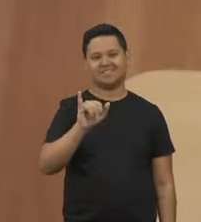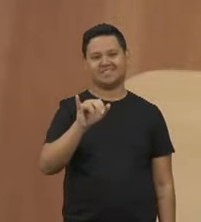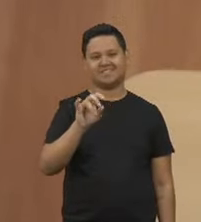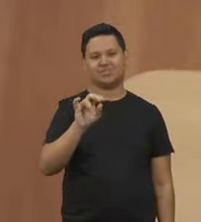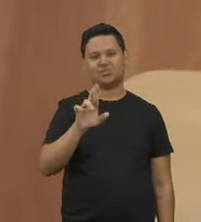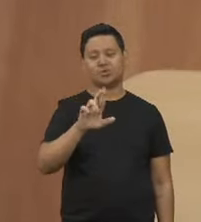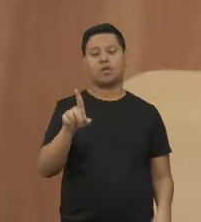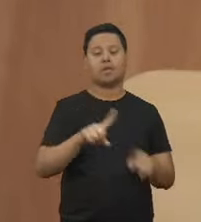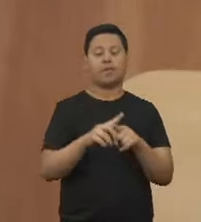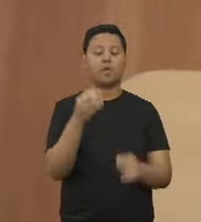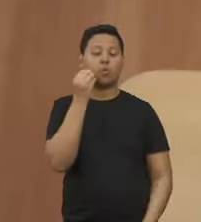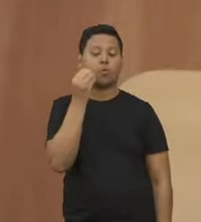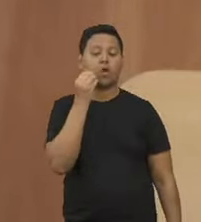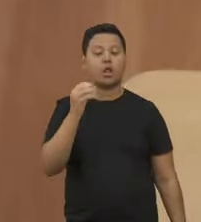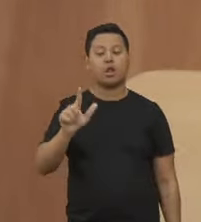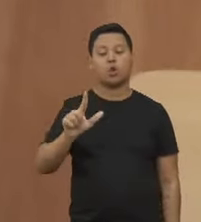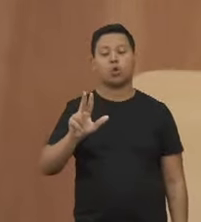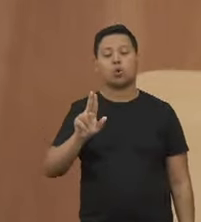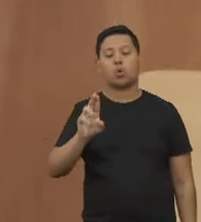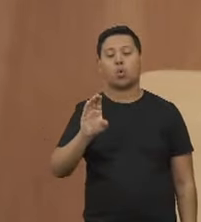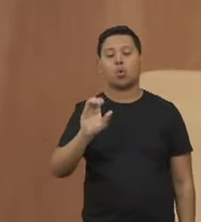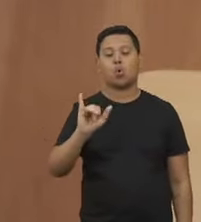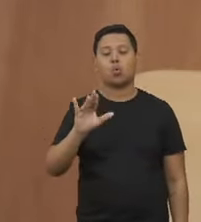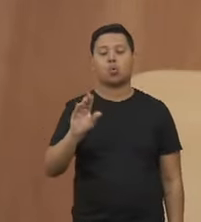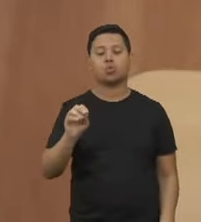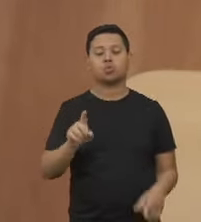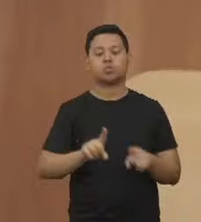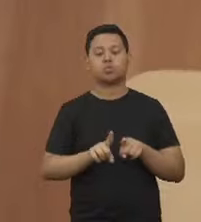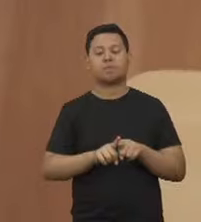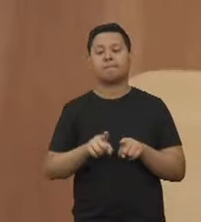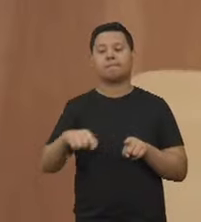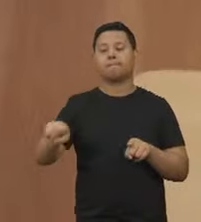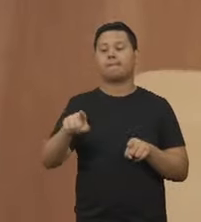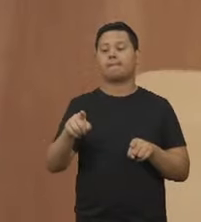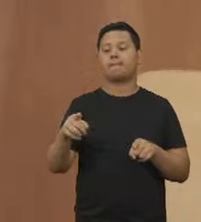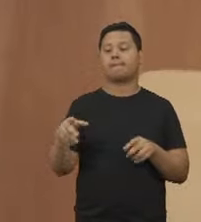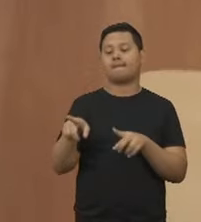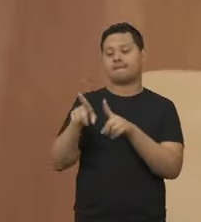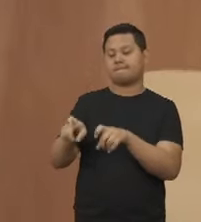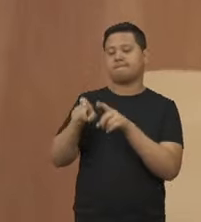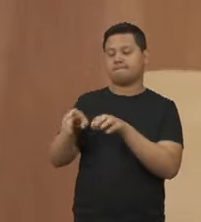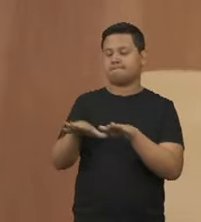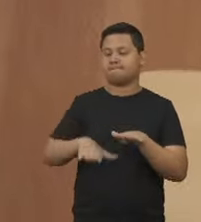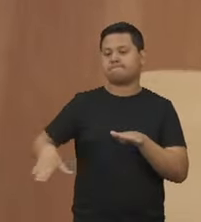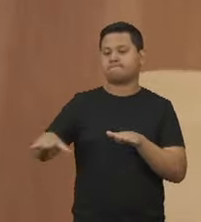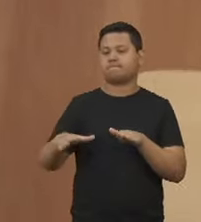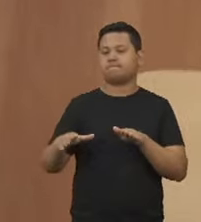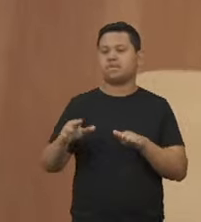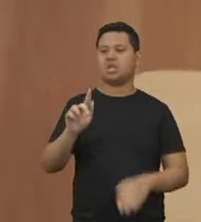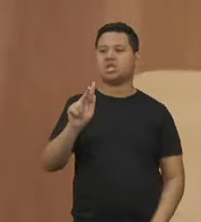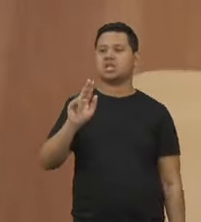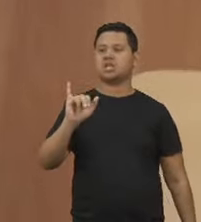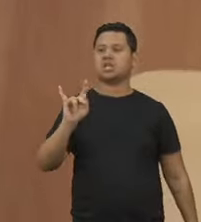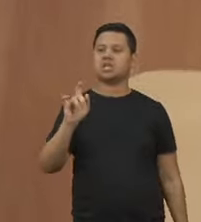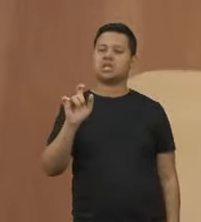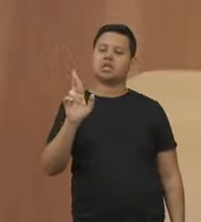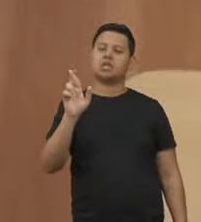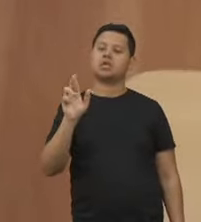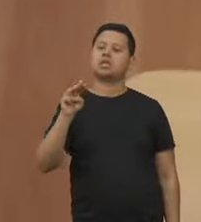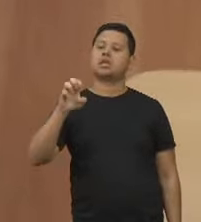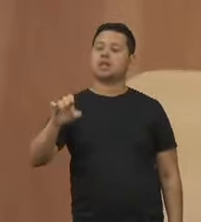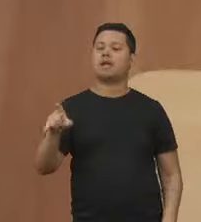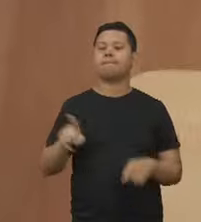Quero mandar um beijo para o Lúcio, lá da Fazenda Santa Maria, o Guilherme, a tia Edna, o Marcelo